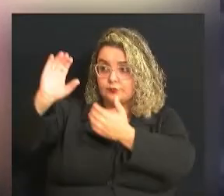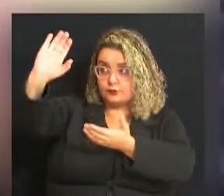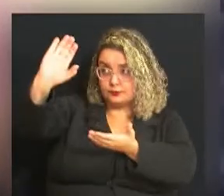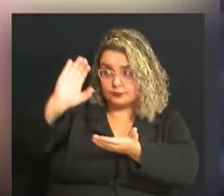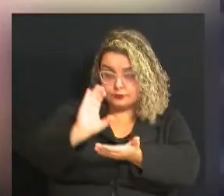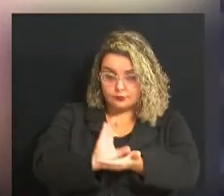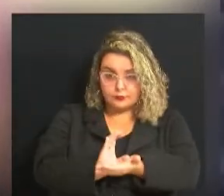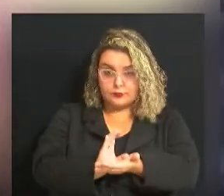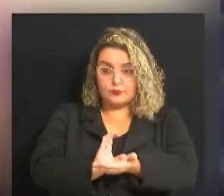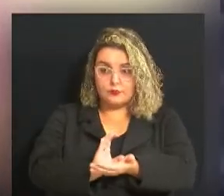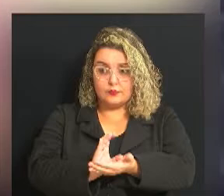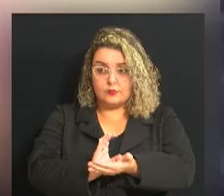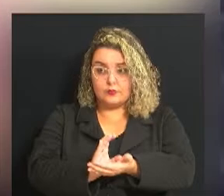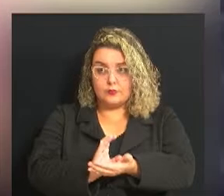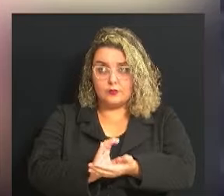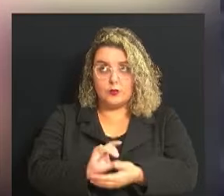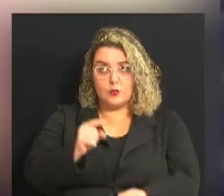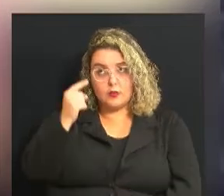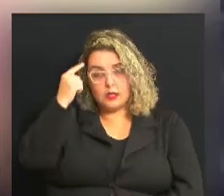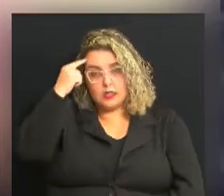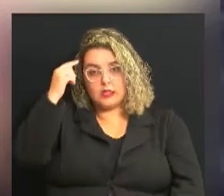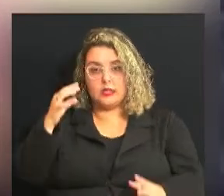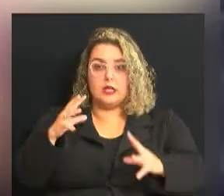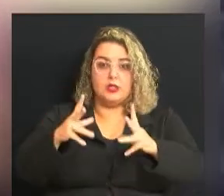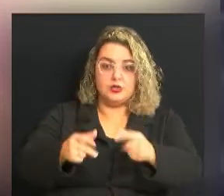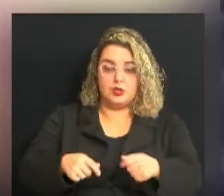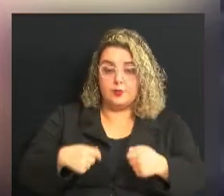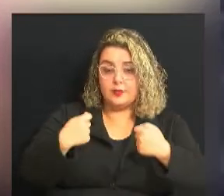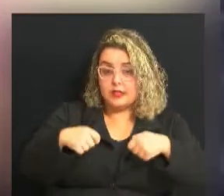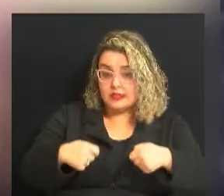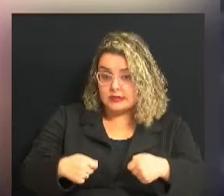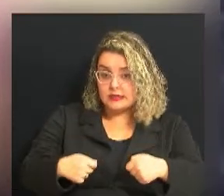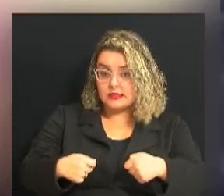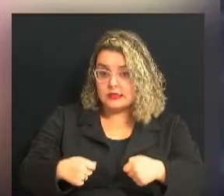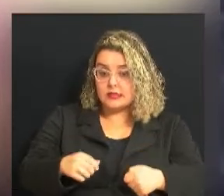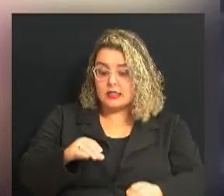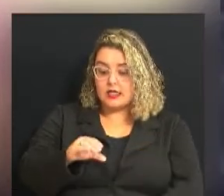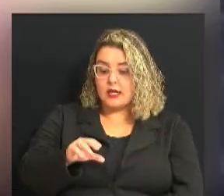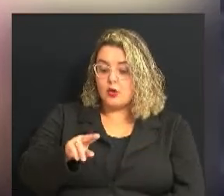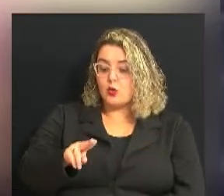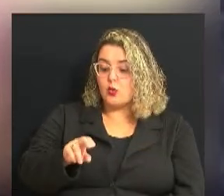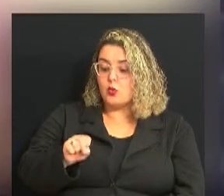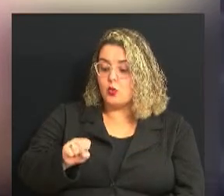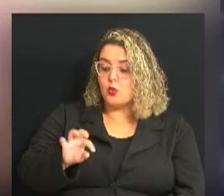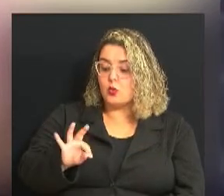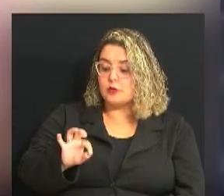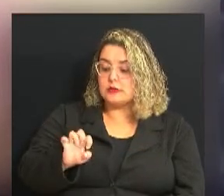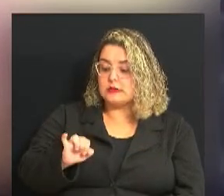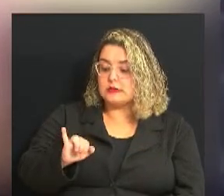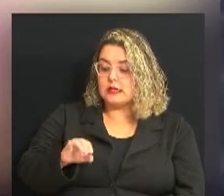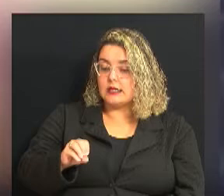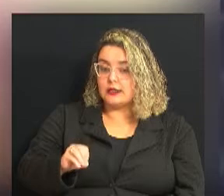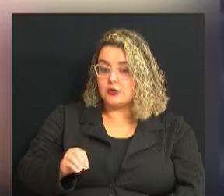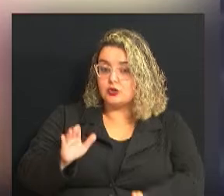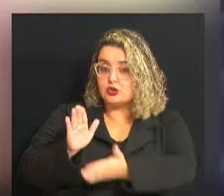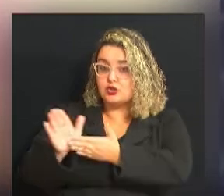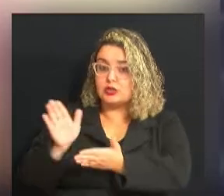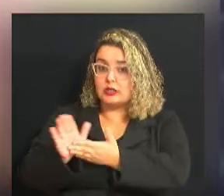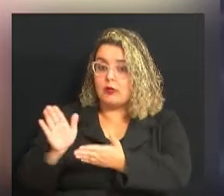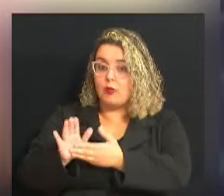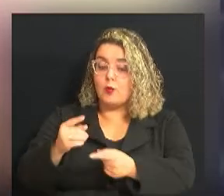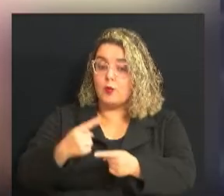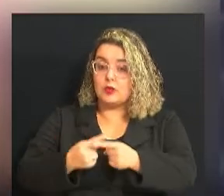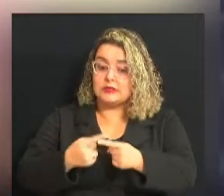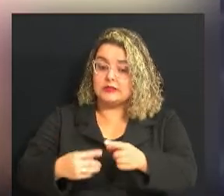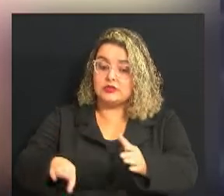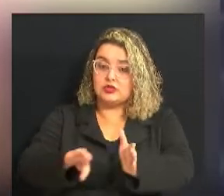via de regra, precisam ser de custeio, porque se ela vier